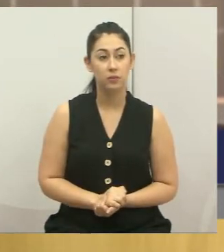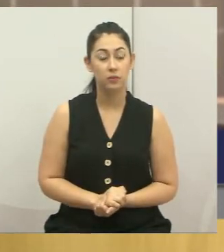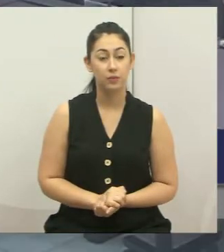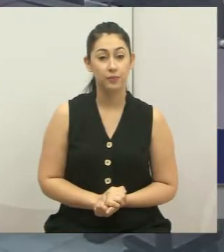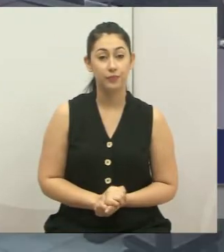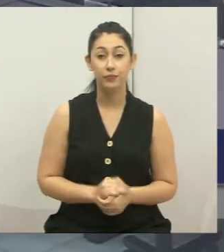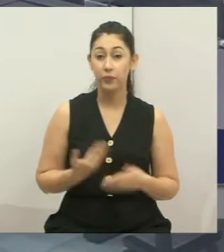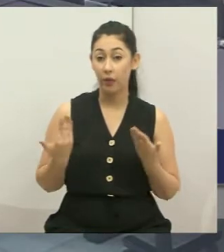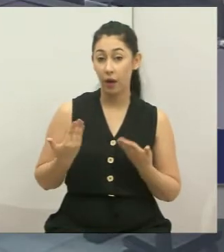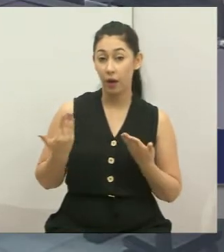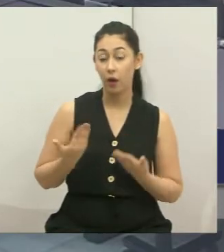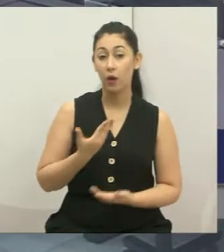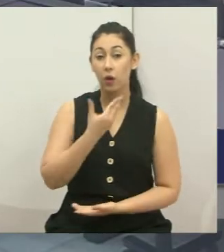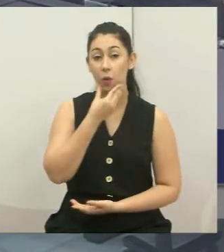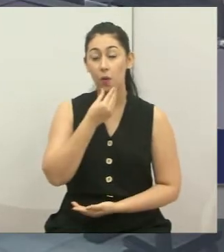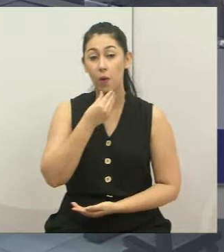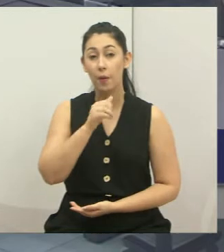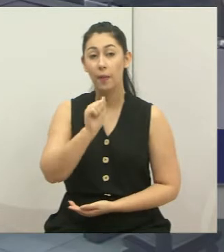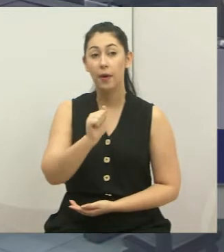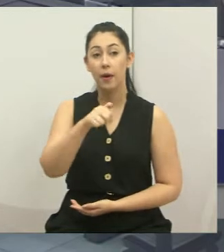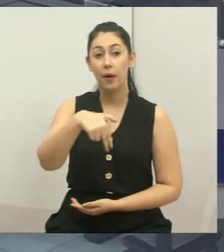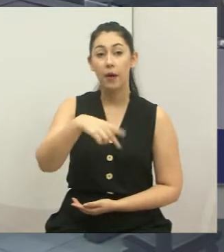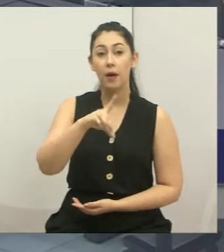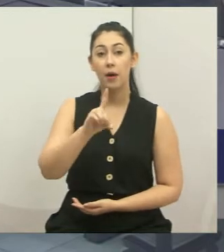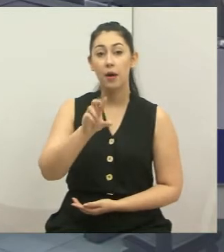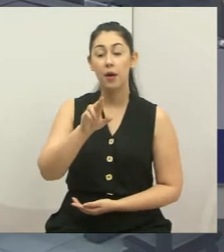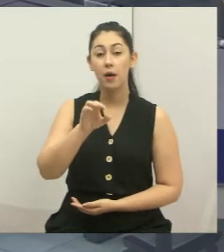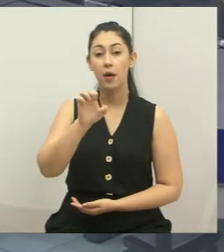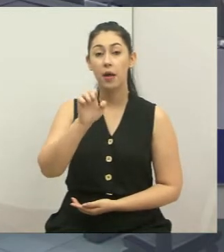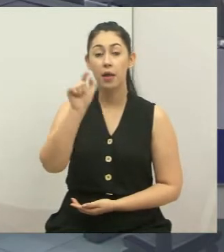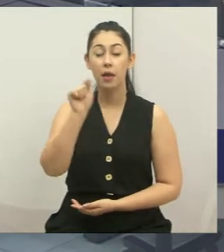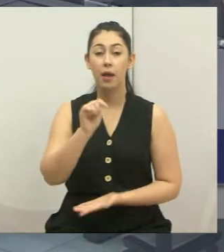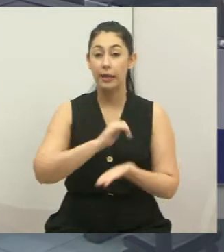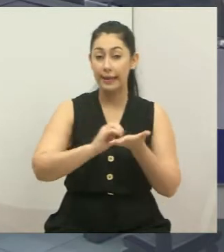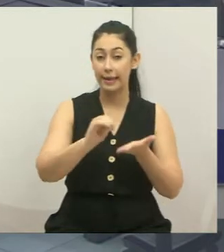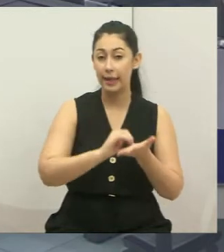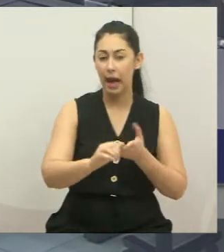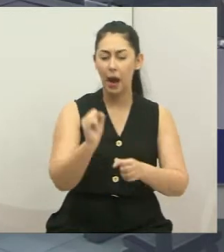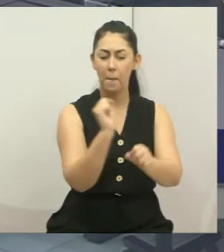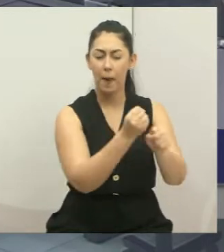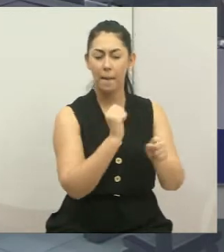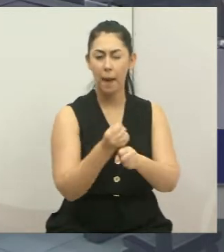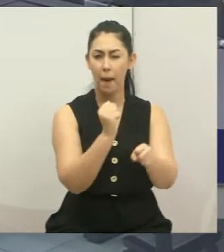Com a palavra, o senhor André Assunção, secretário adjunto de Infraestrutura do município.